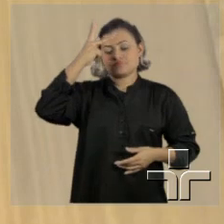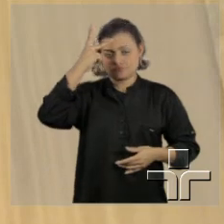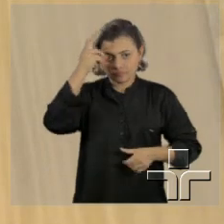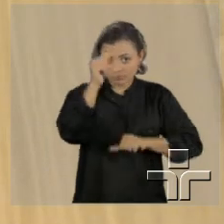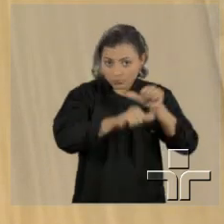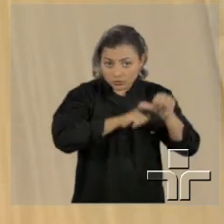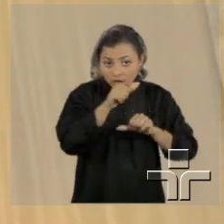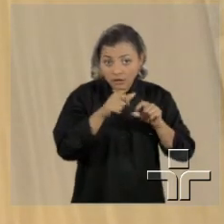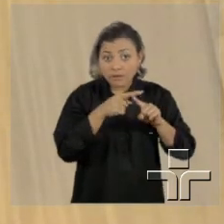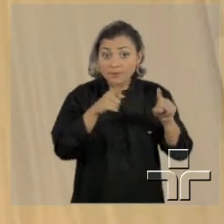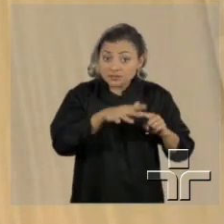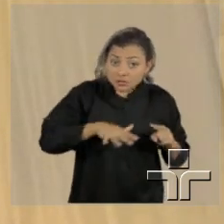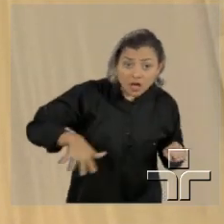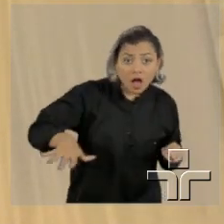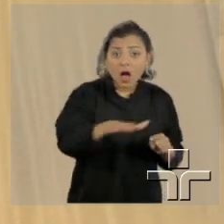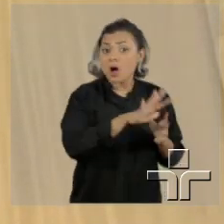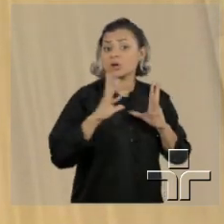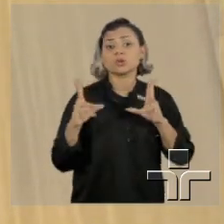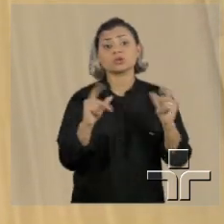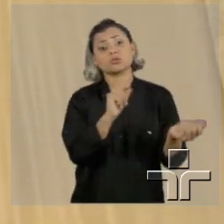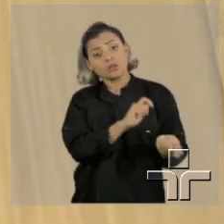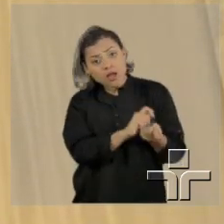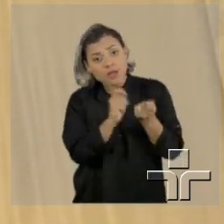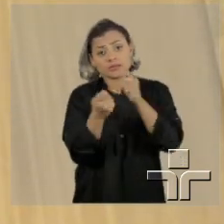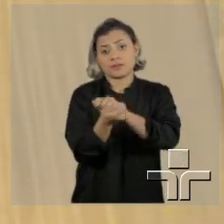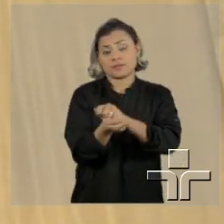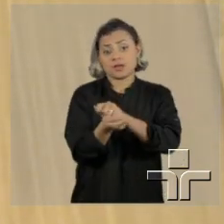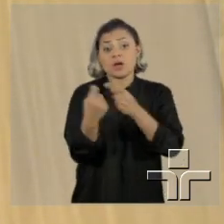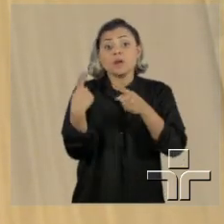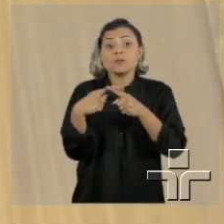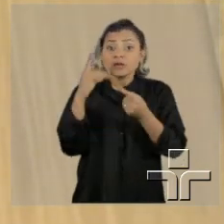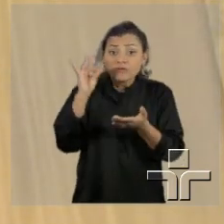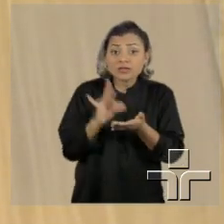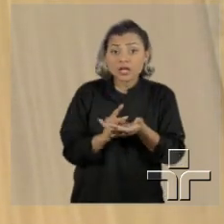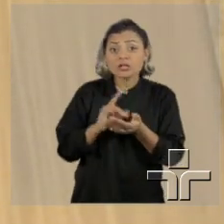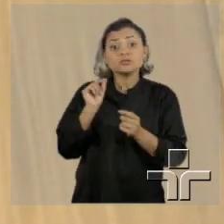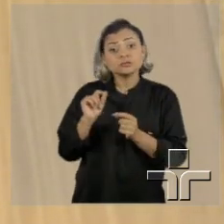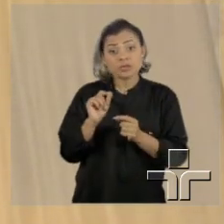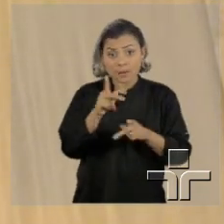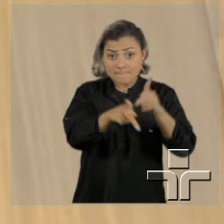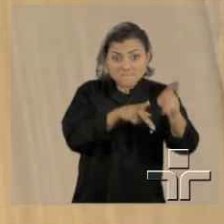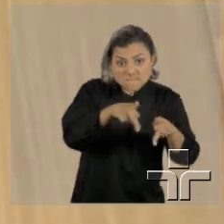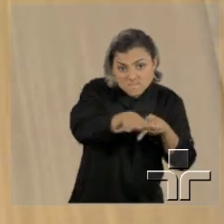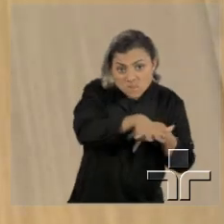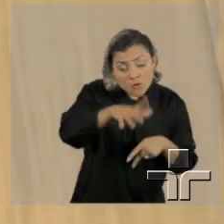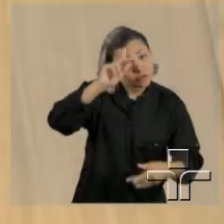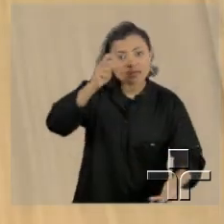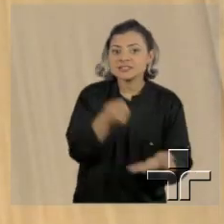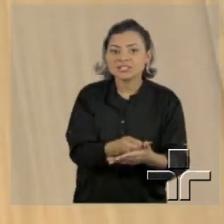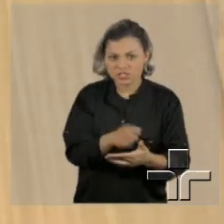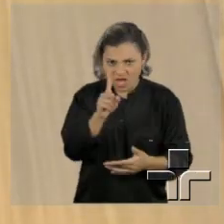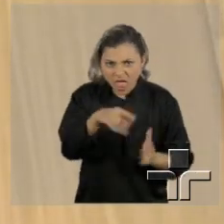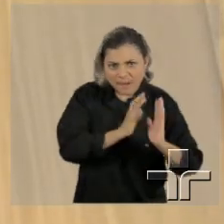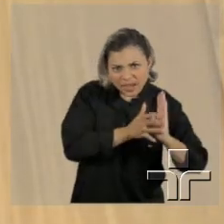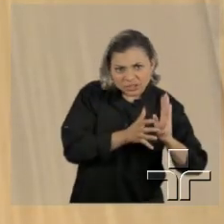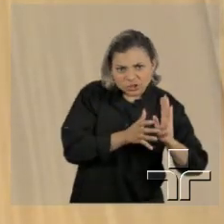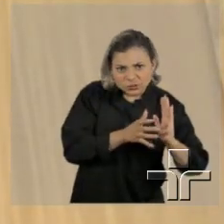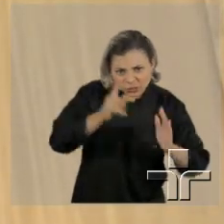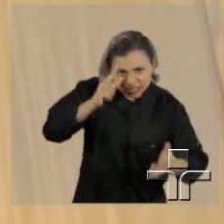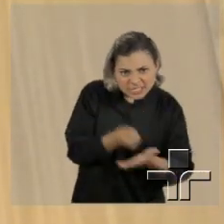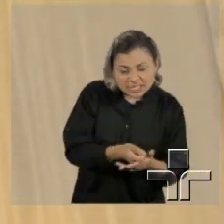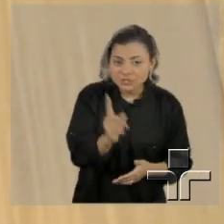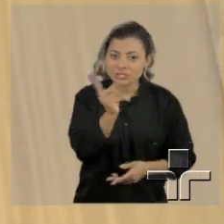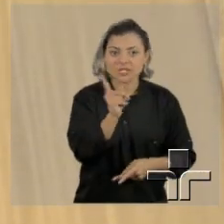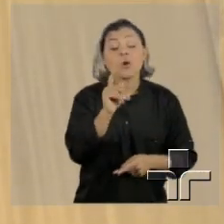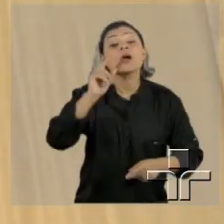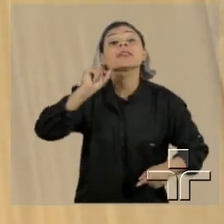o ecossistema vai ter que se adaptar, porque no final do dia o eleitor é o soberano, não é o movimento nem o partido. Quem manda na